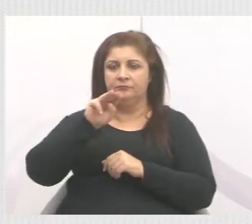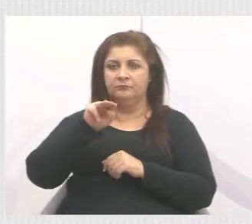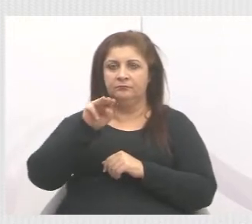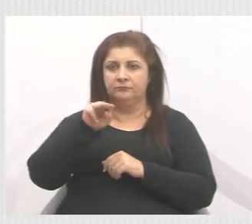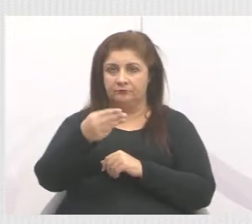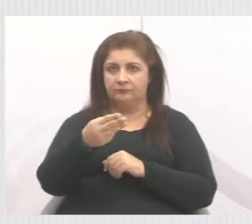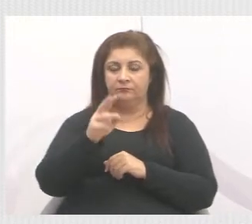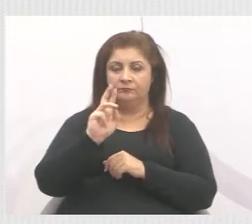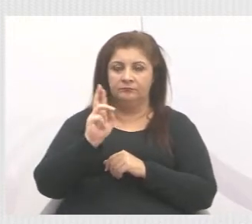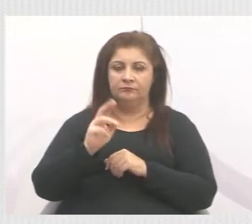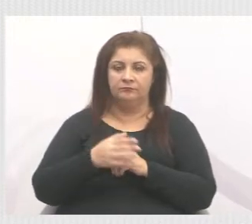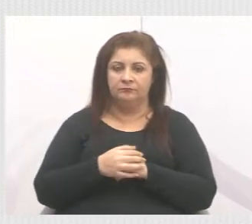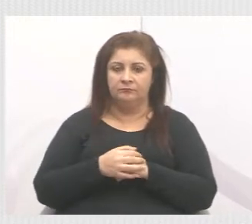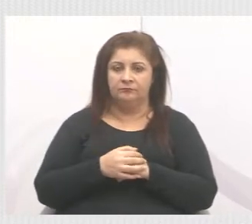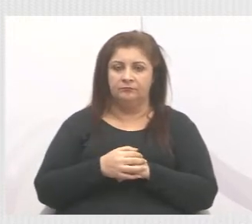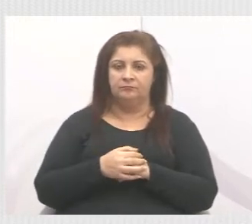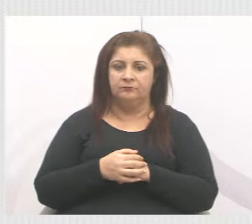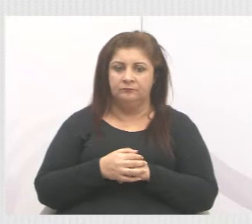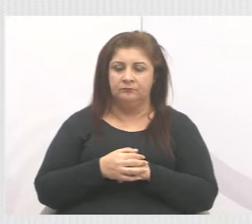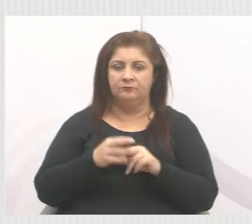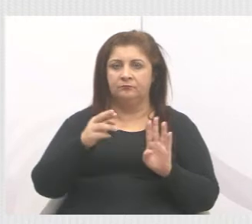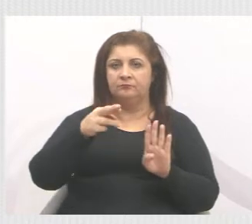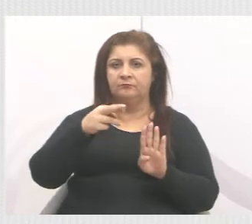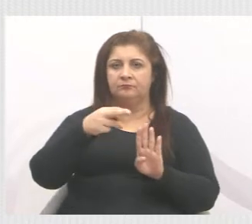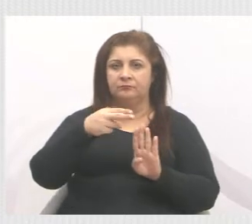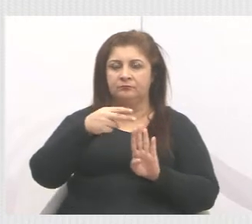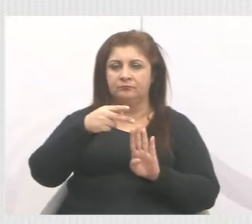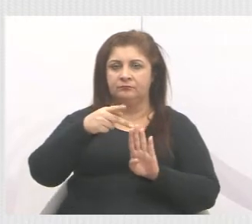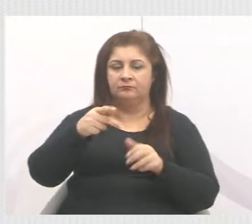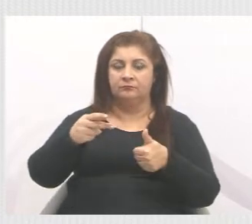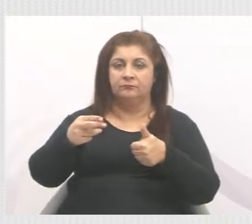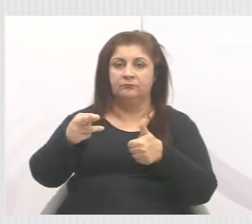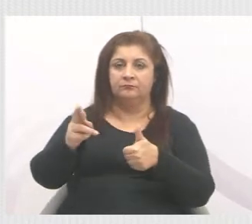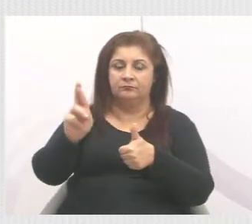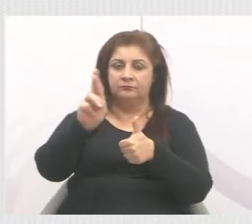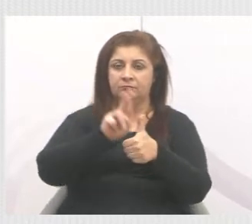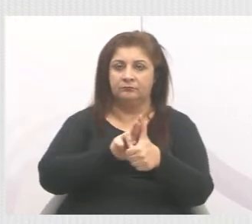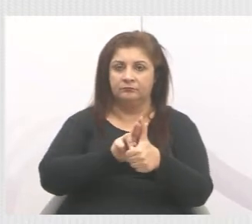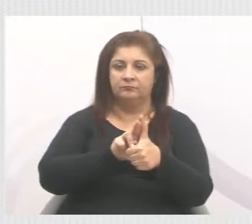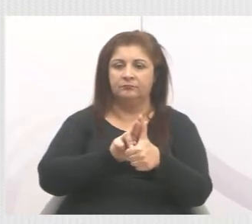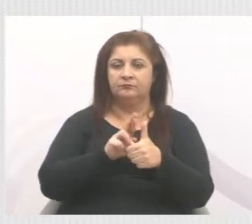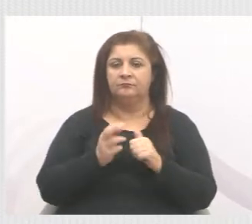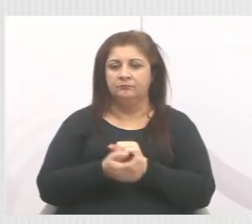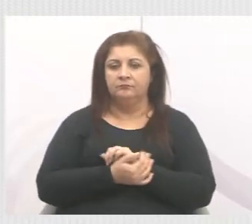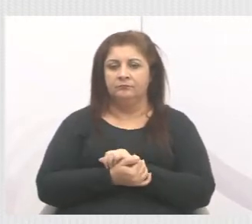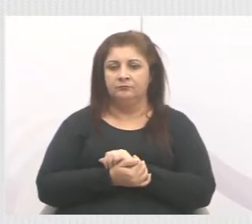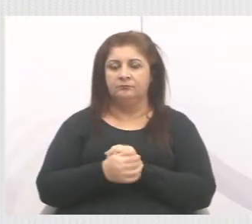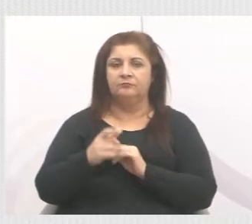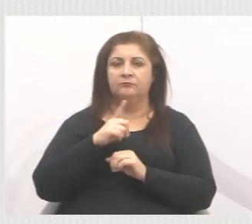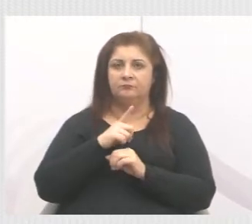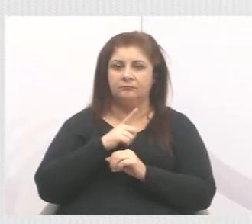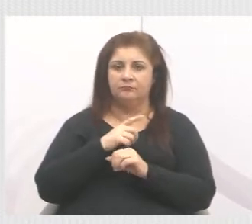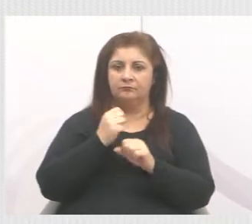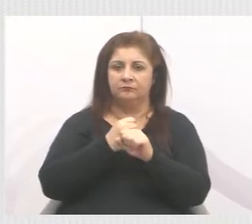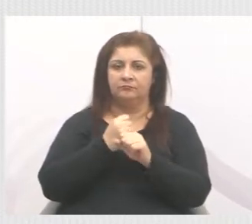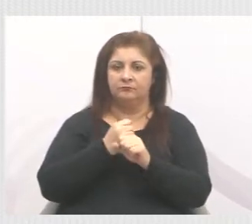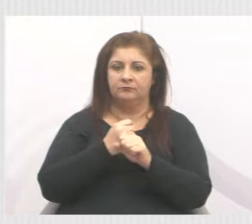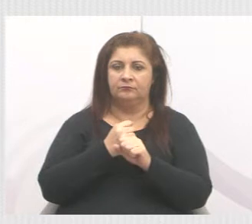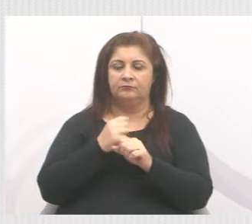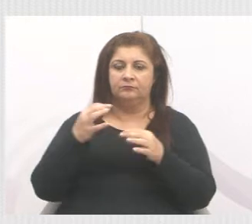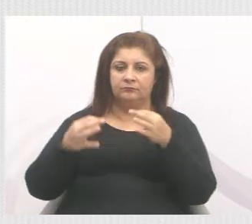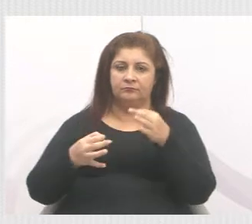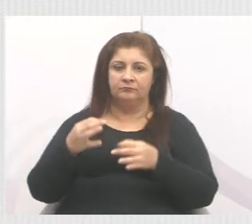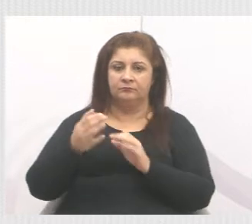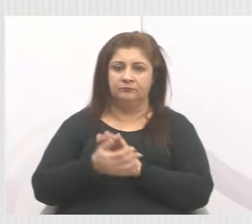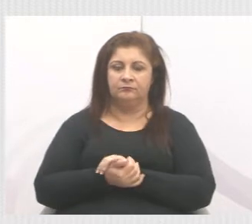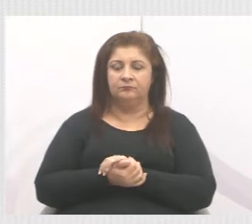milhões, Procuradoria 4,2 para 5,4 milhões, aqui inclui a obra do Fórum, e, por